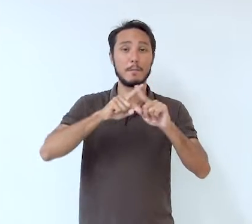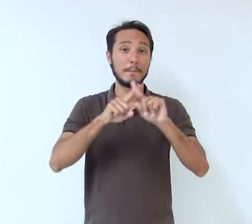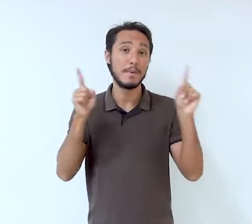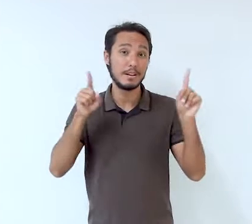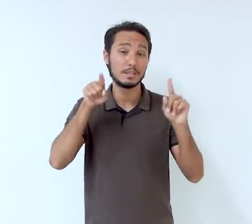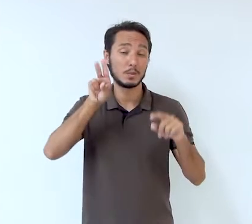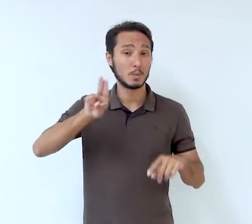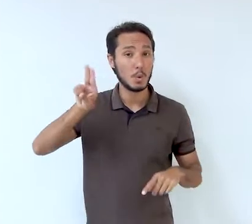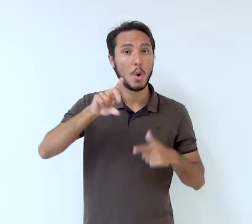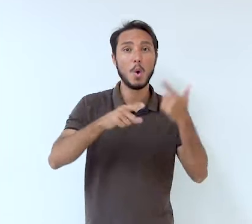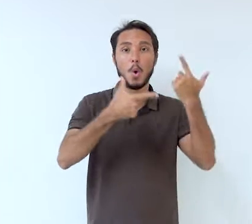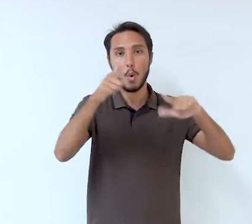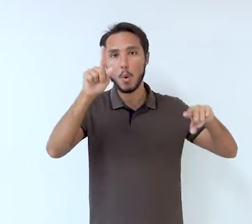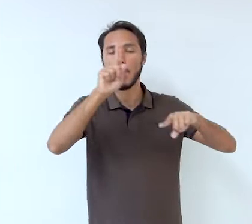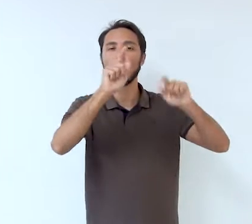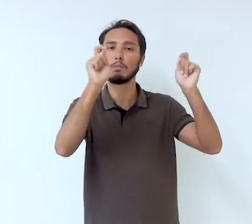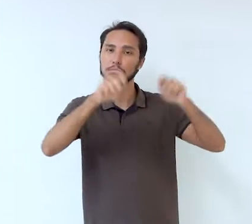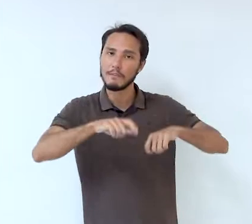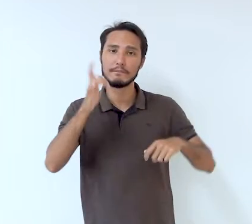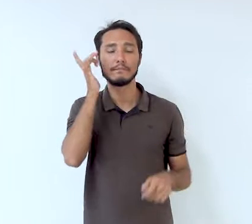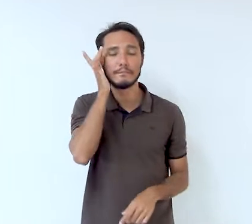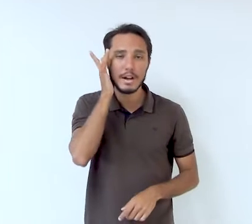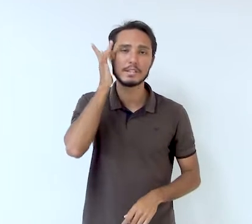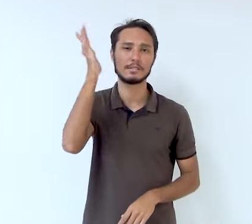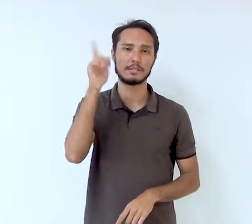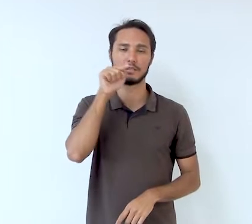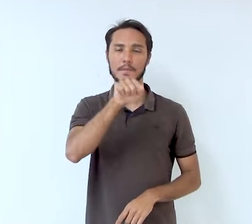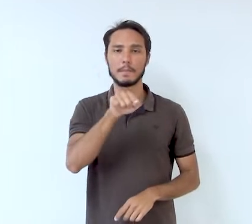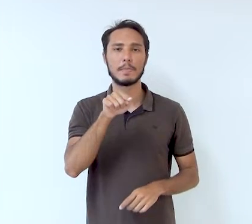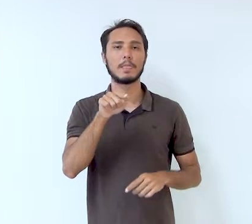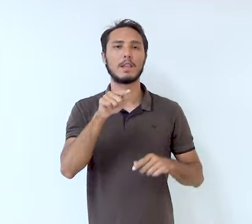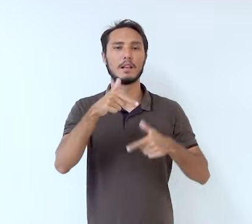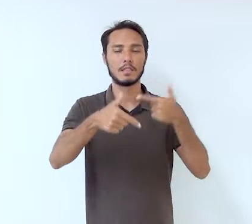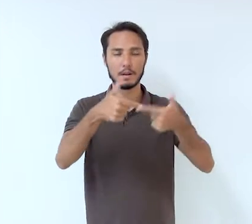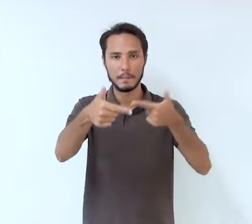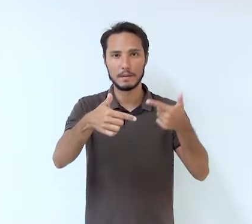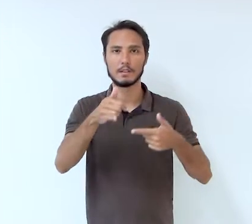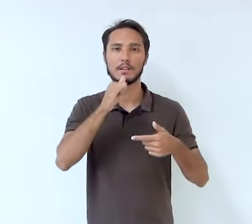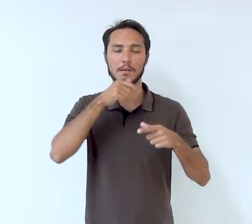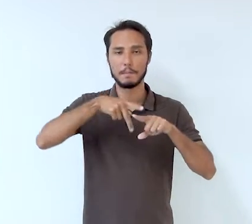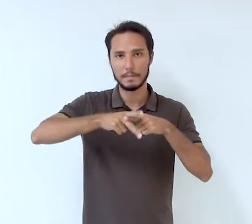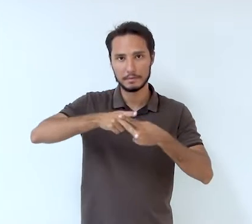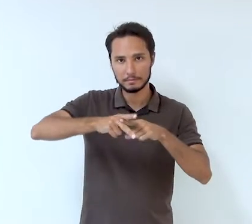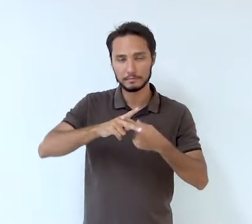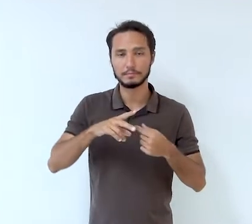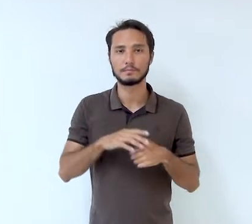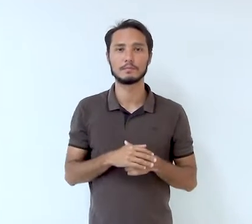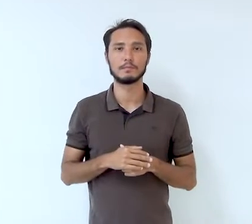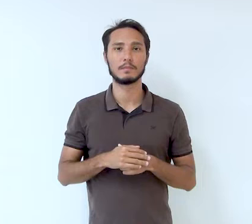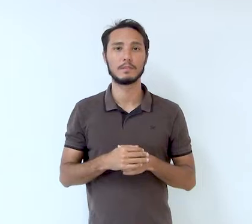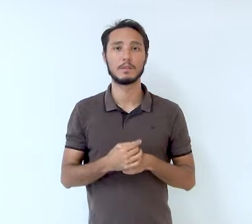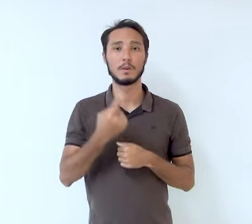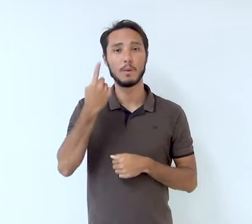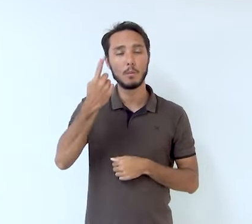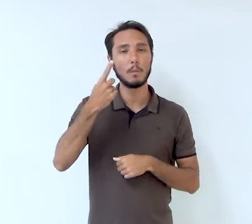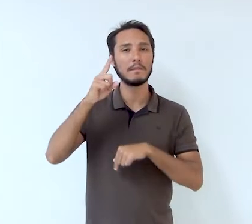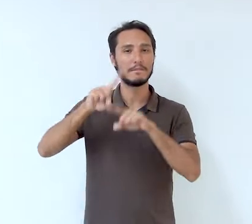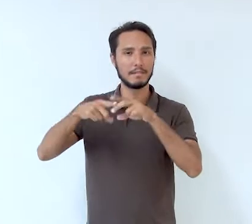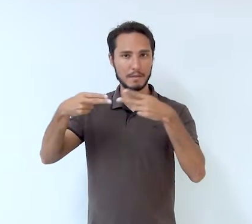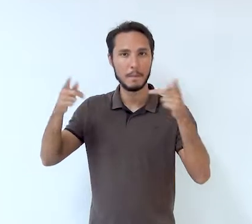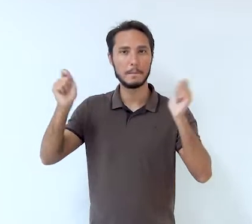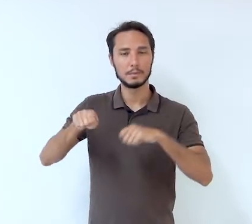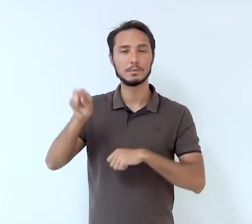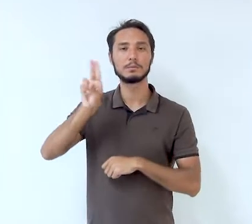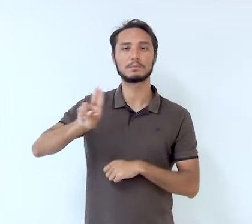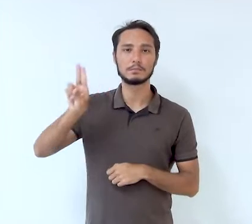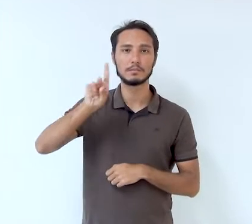Porém, a utilização de outras ferramentas facilita essa atividade de manutenção. Uma ferramenta que também